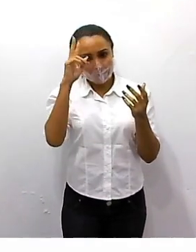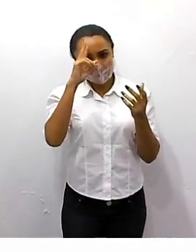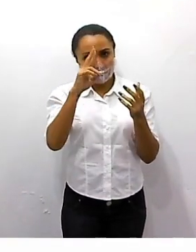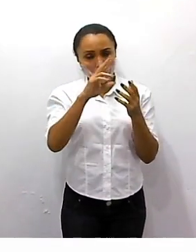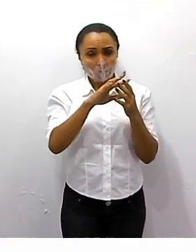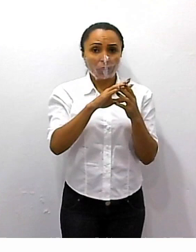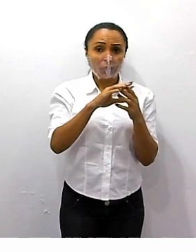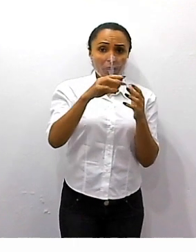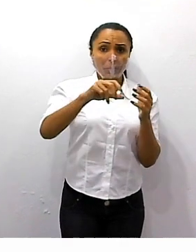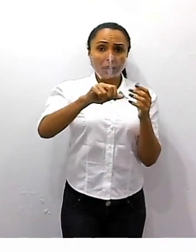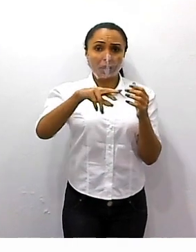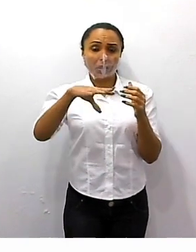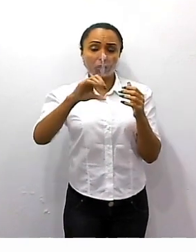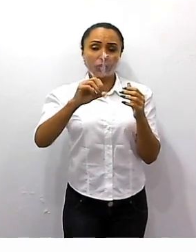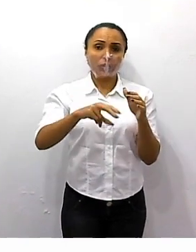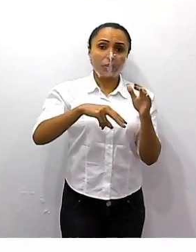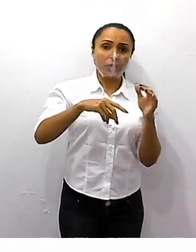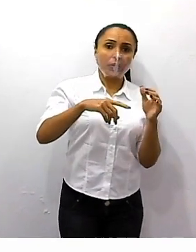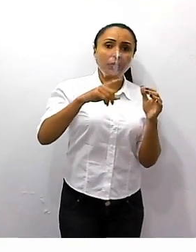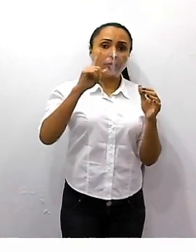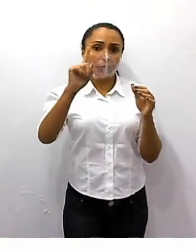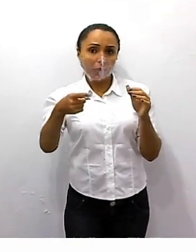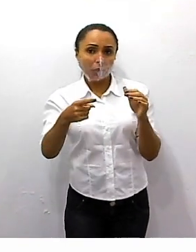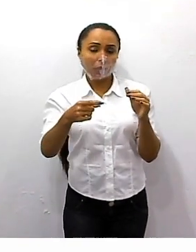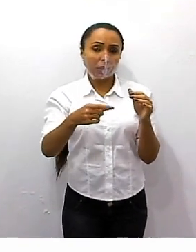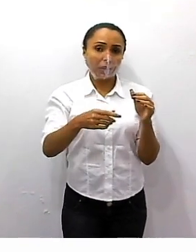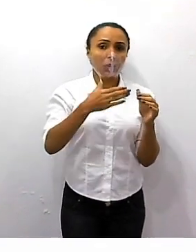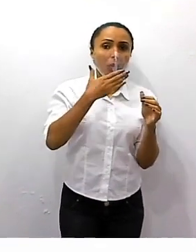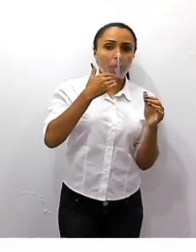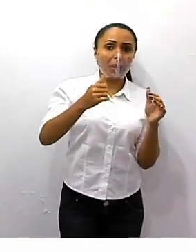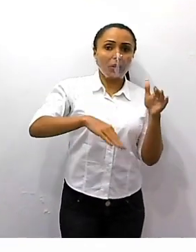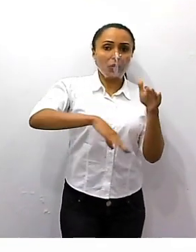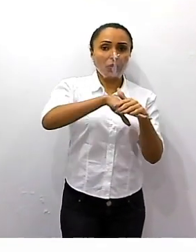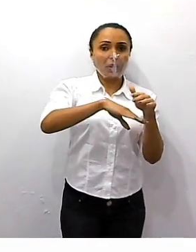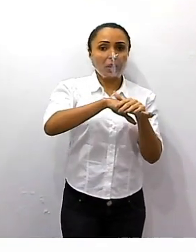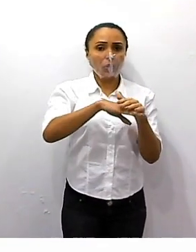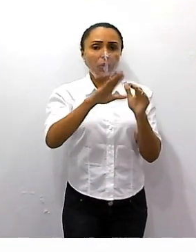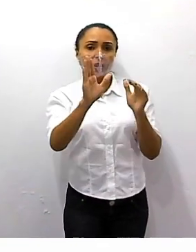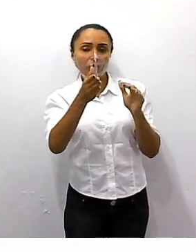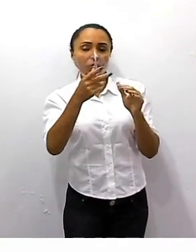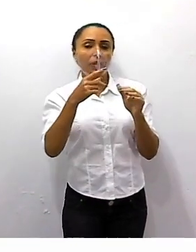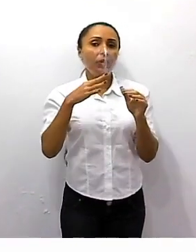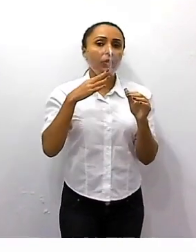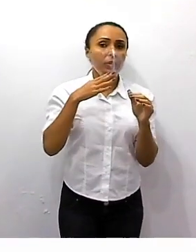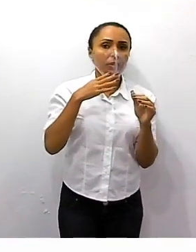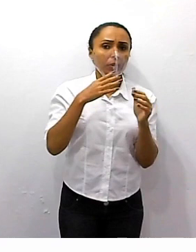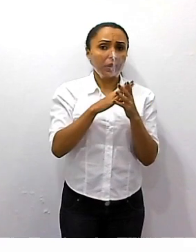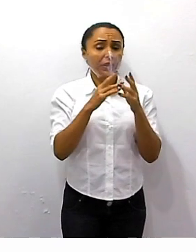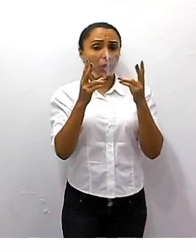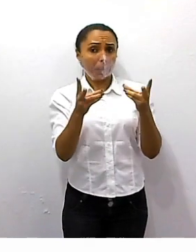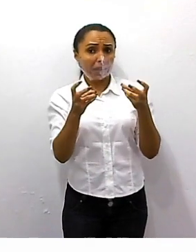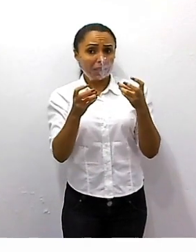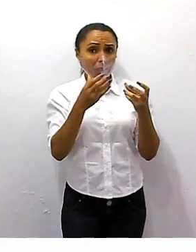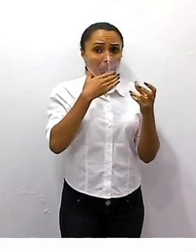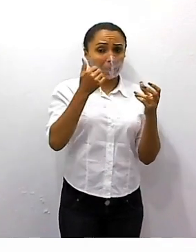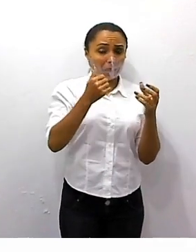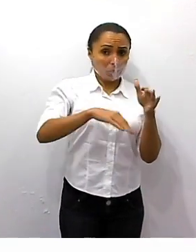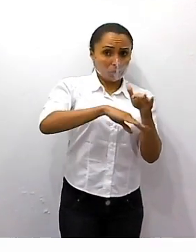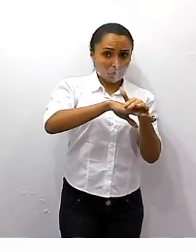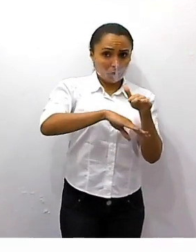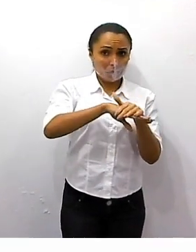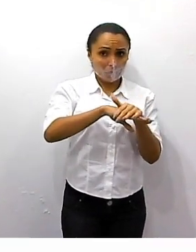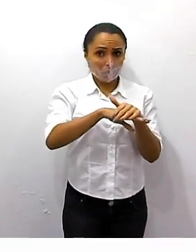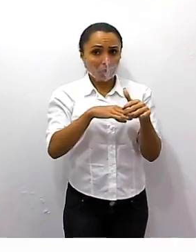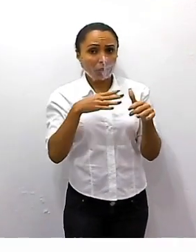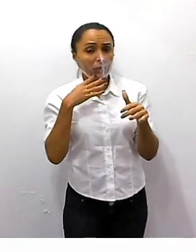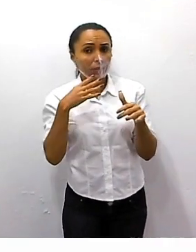Marcos, vírgula, o melhor jogador que já conheceram. Percebam que o melhor jogador que já